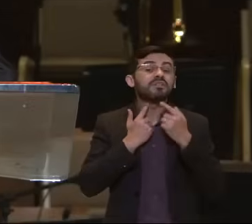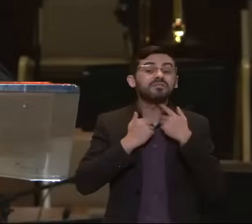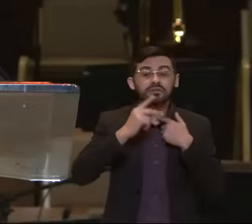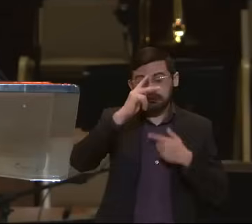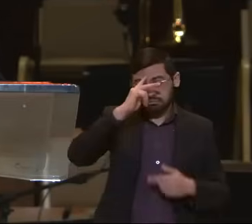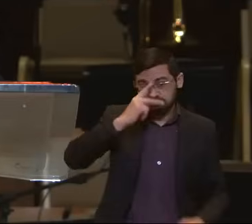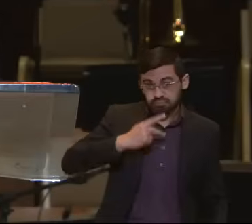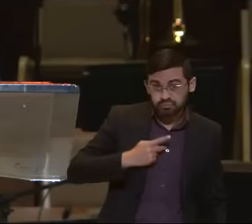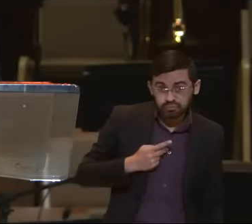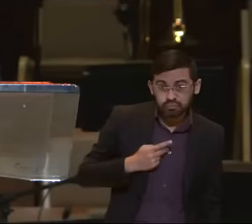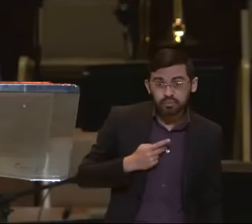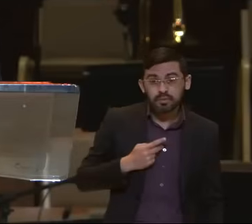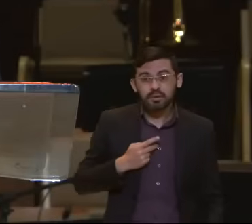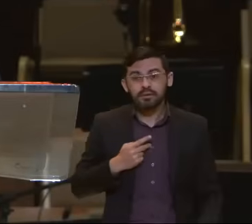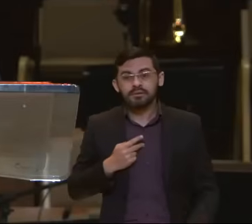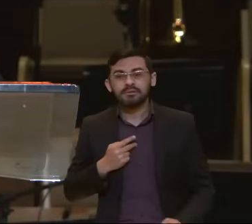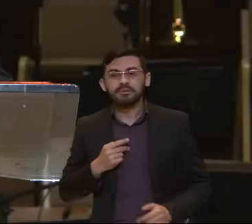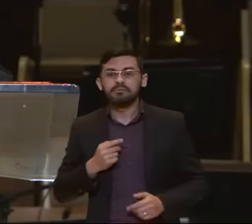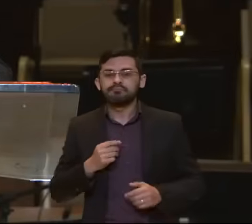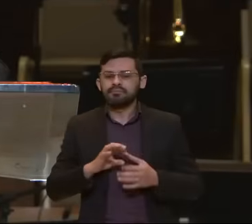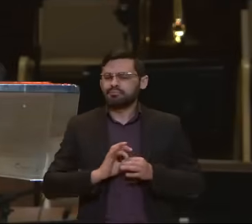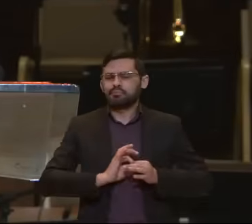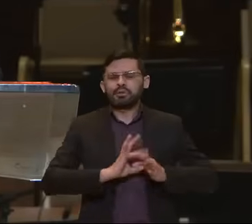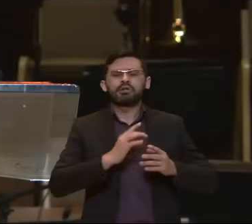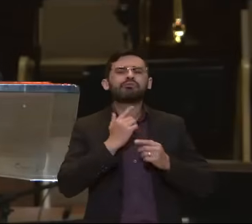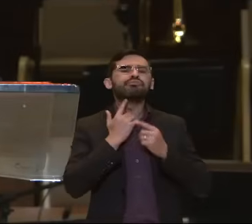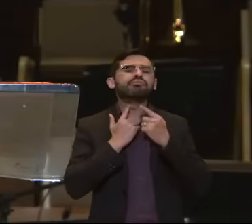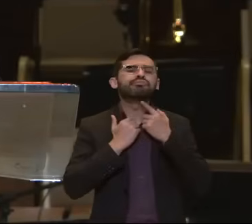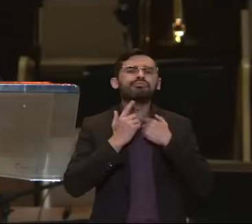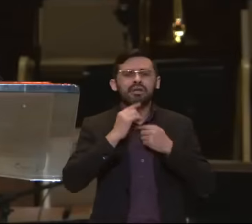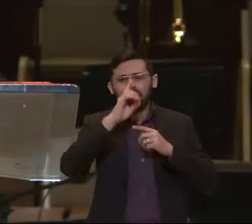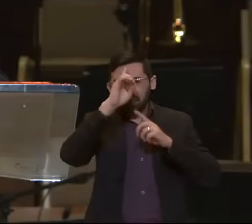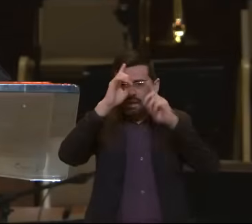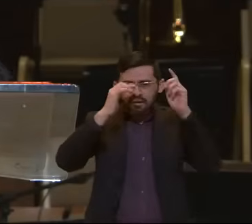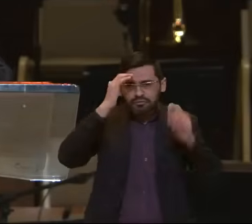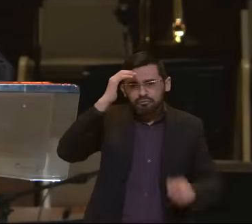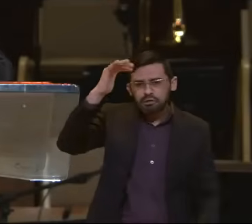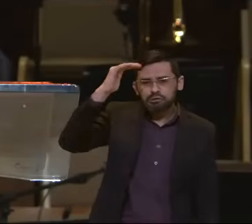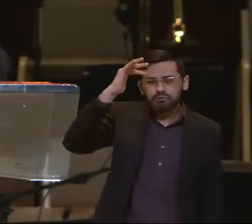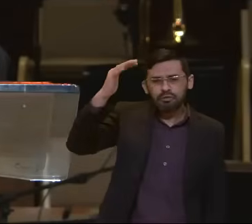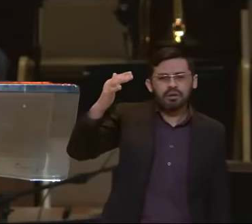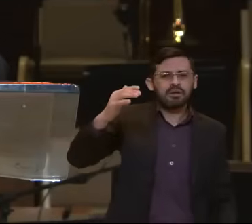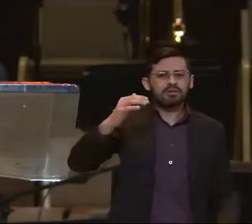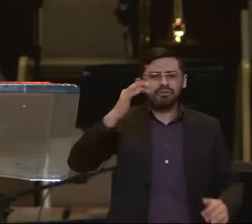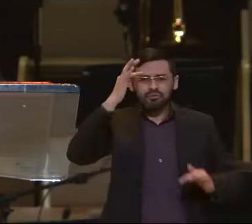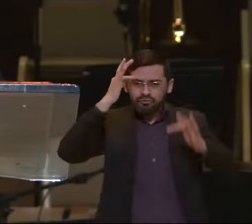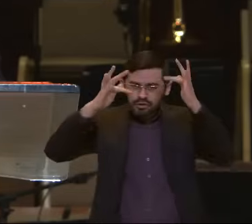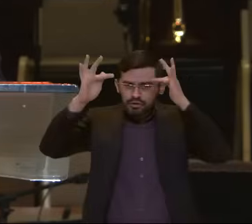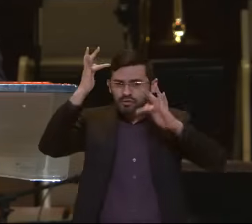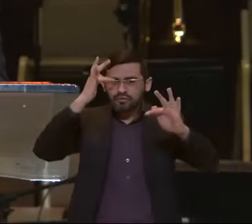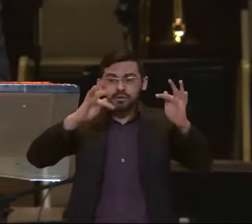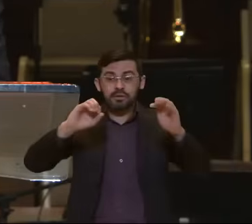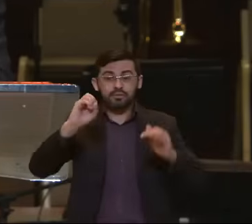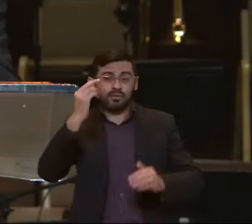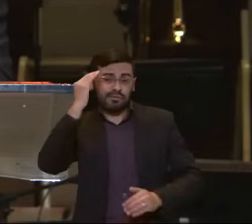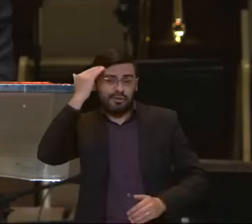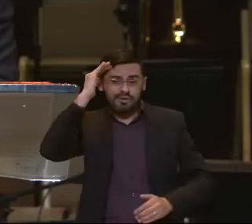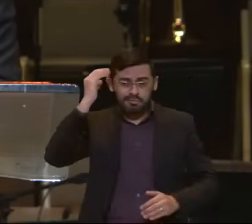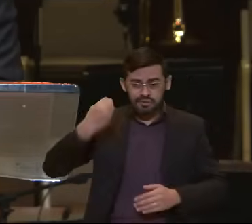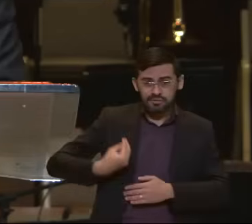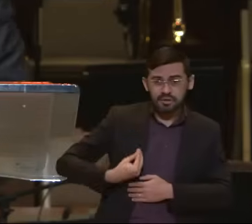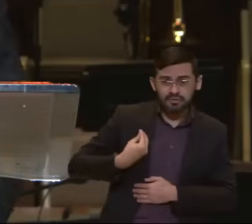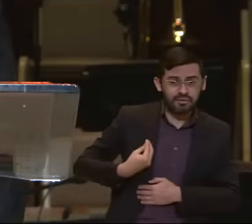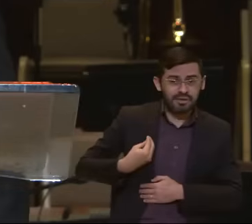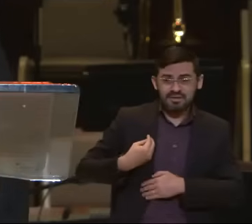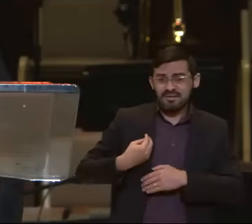colocando os nossos desejos ardentes, as nossas filosofias, os nossos entendimentos da vida acima